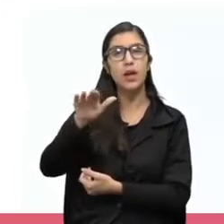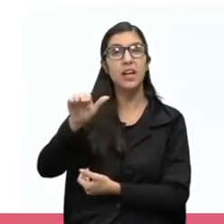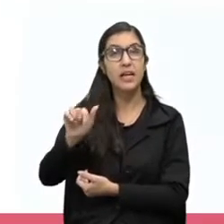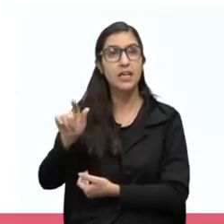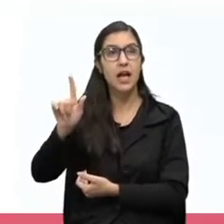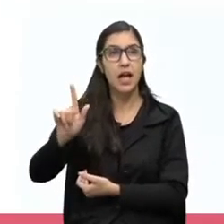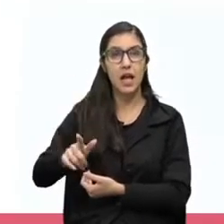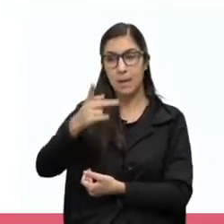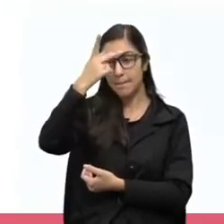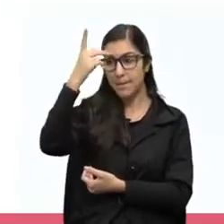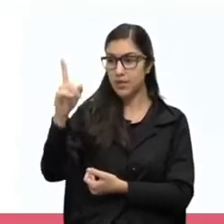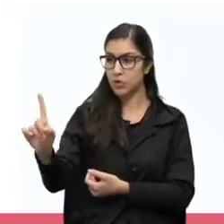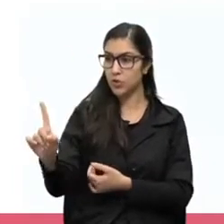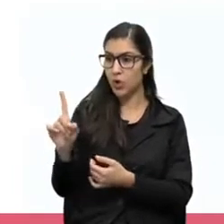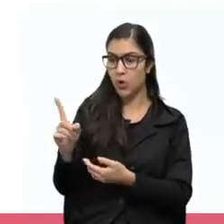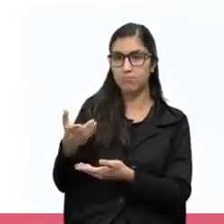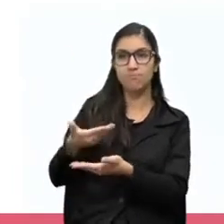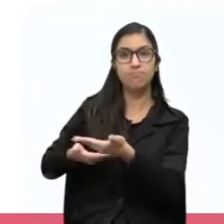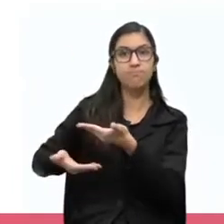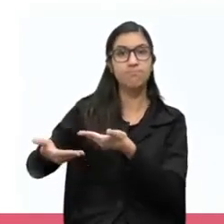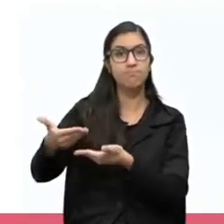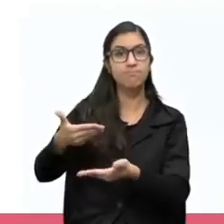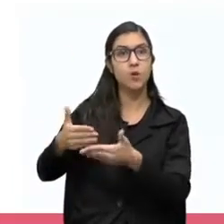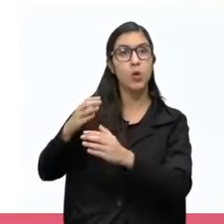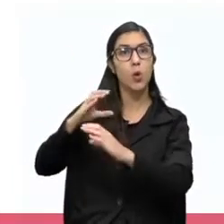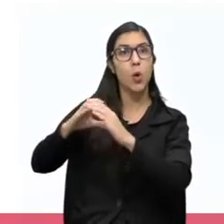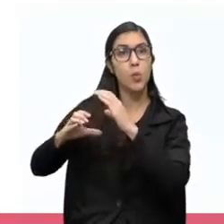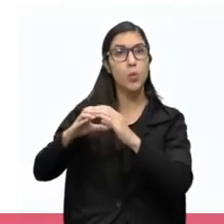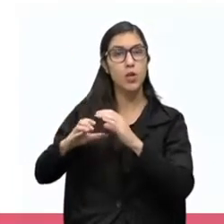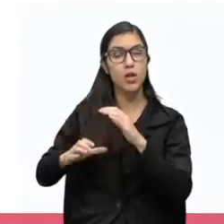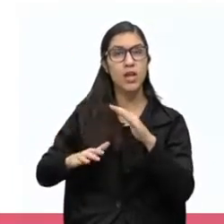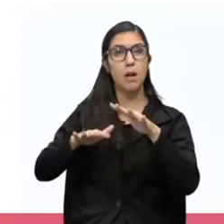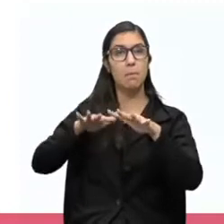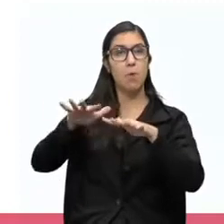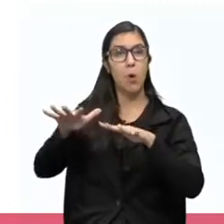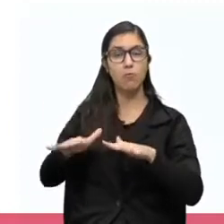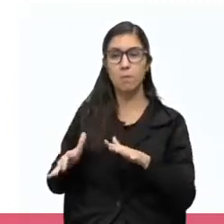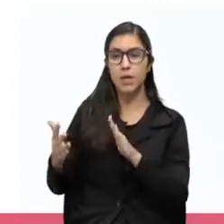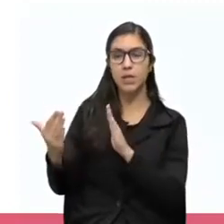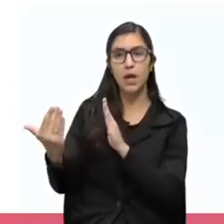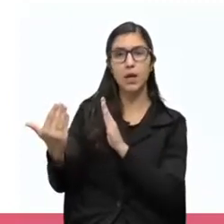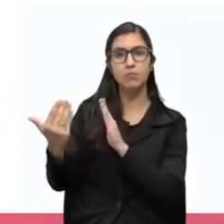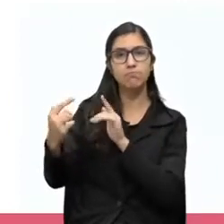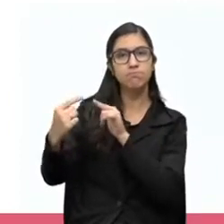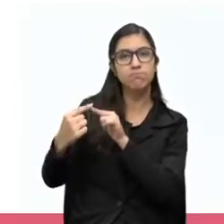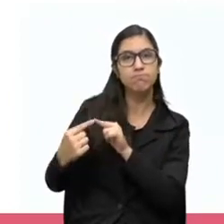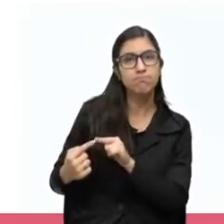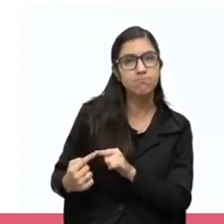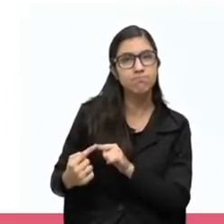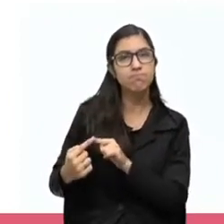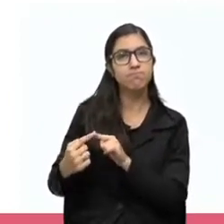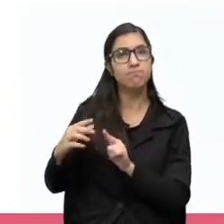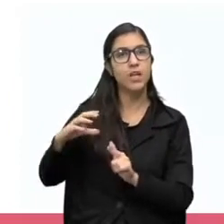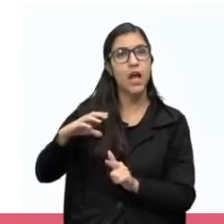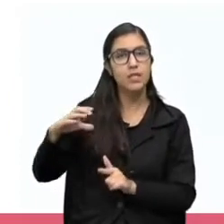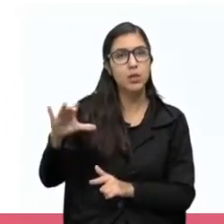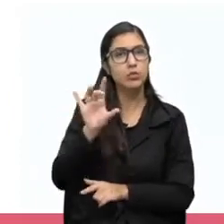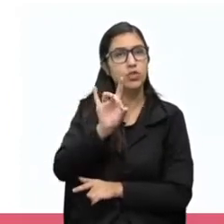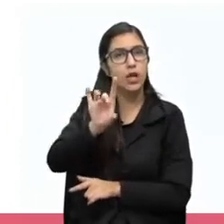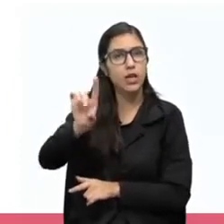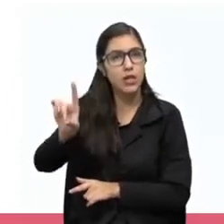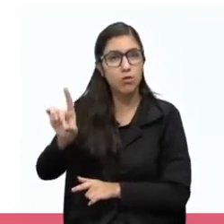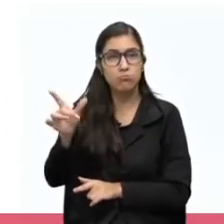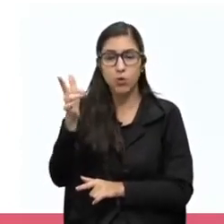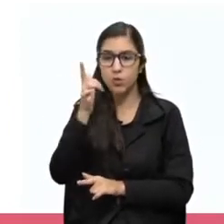interação de pessoas que agem e se comunicam, se movimentam na mesma sintonia. Em um dado momento, a ação de cada um irá